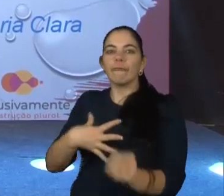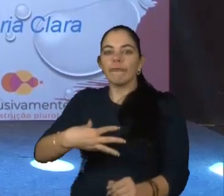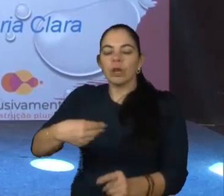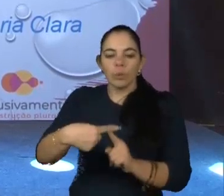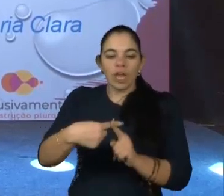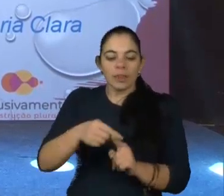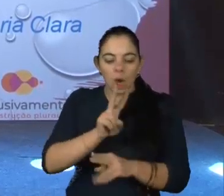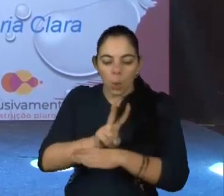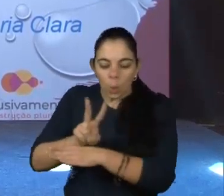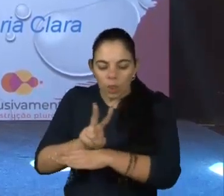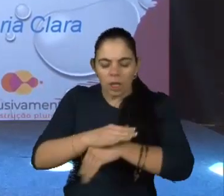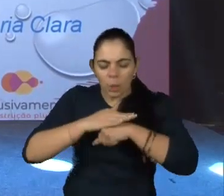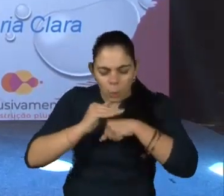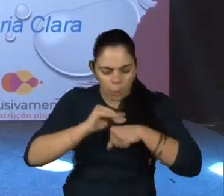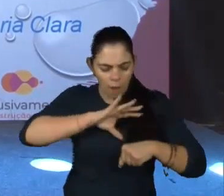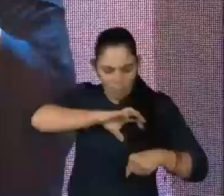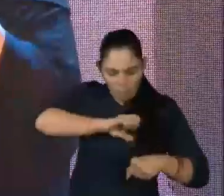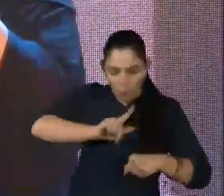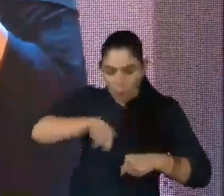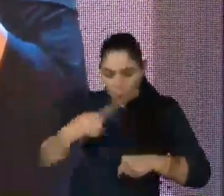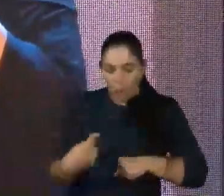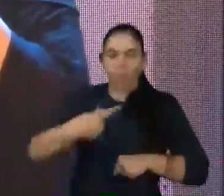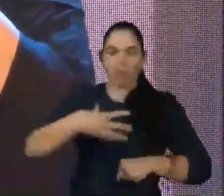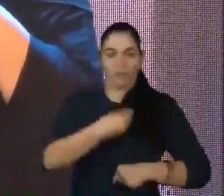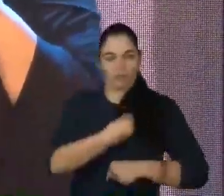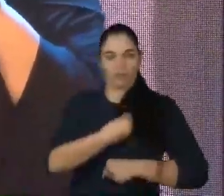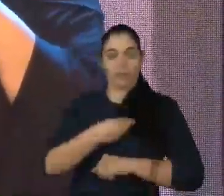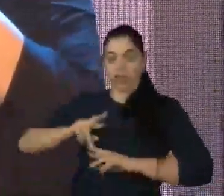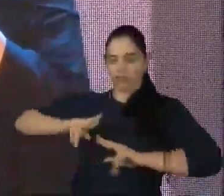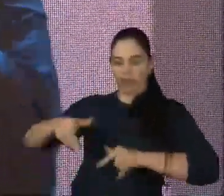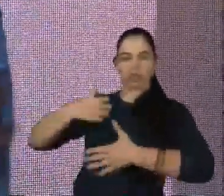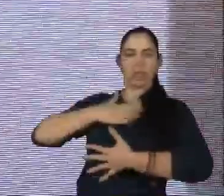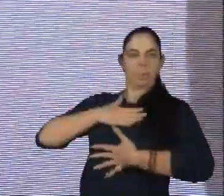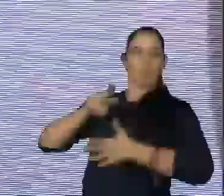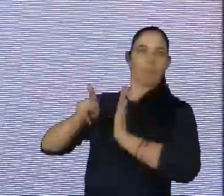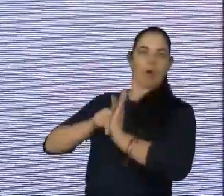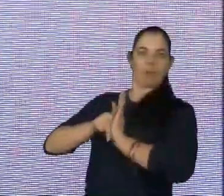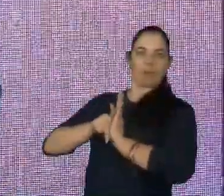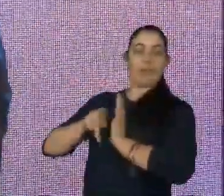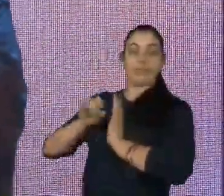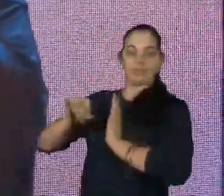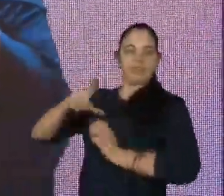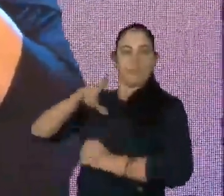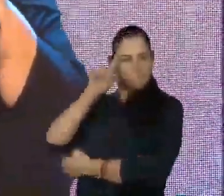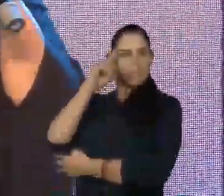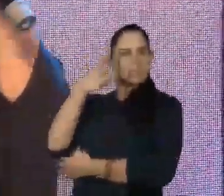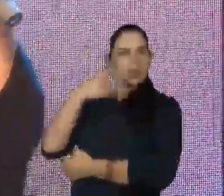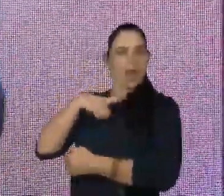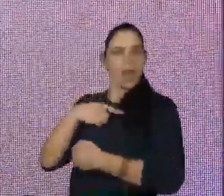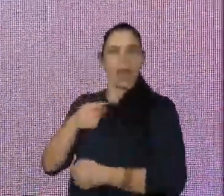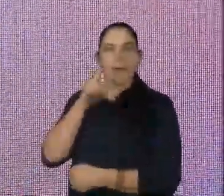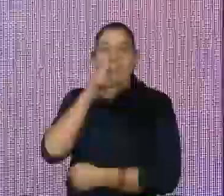cuidando, dando amor e participando de uma outra vida que é diferente já da nossa. Então, por si só, a maternidade já